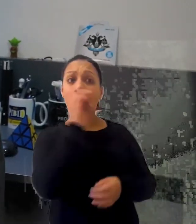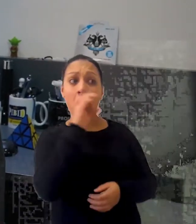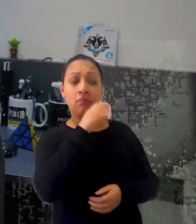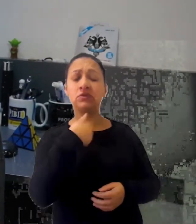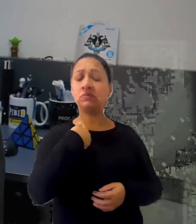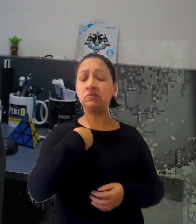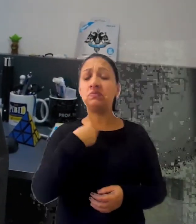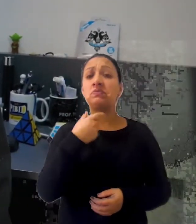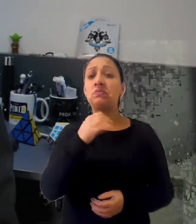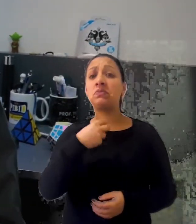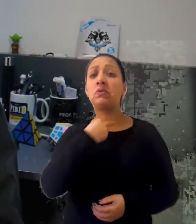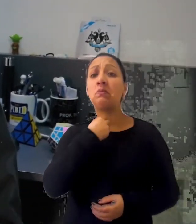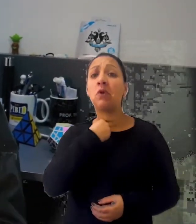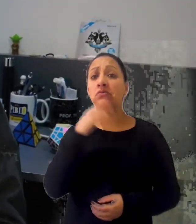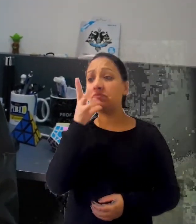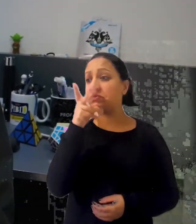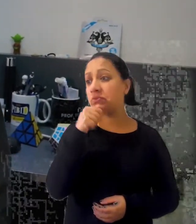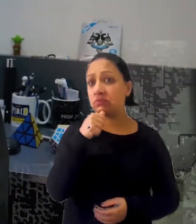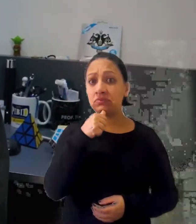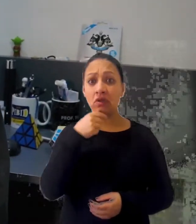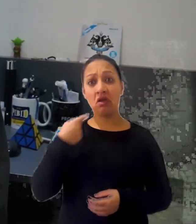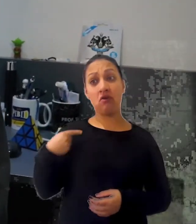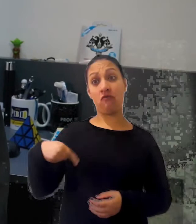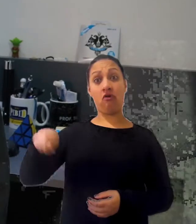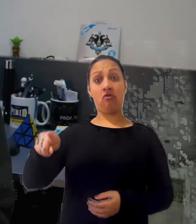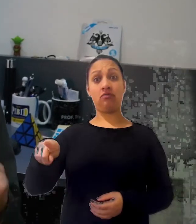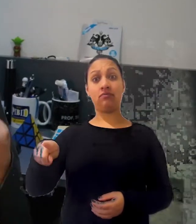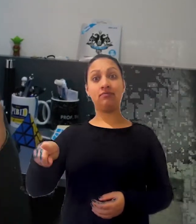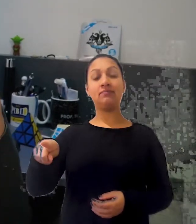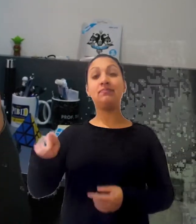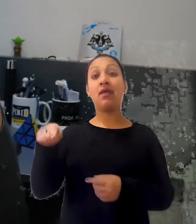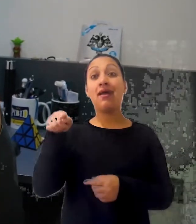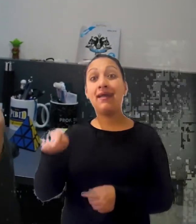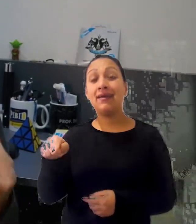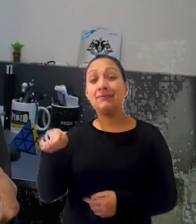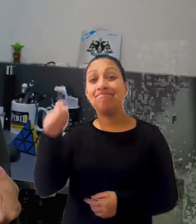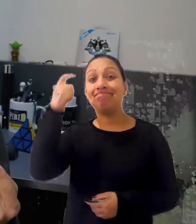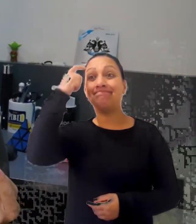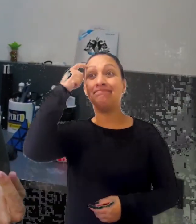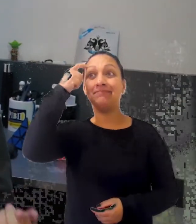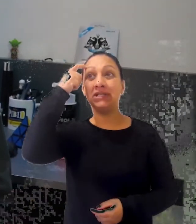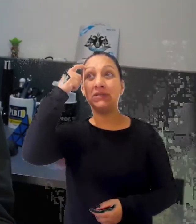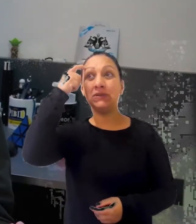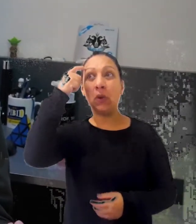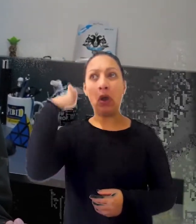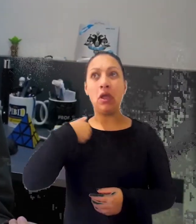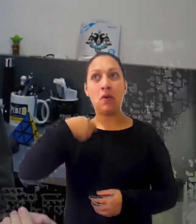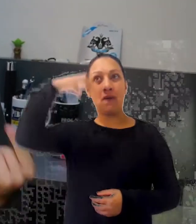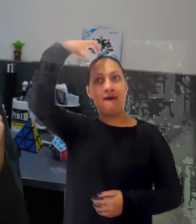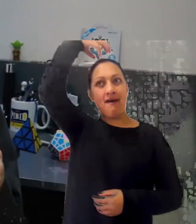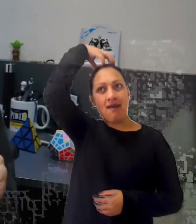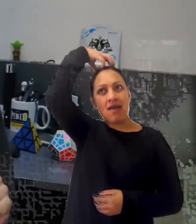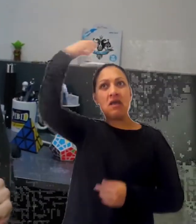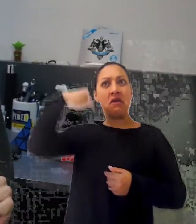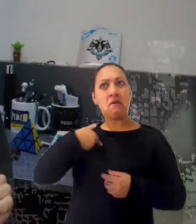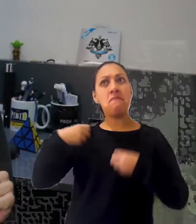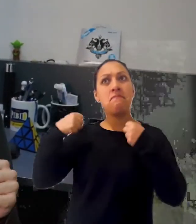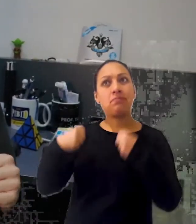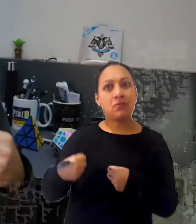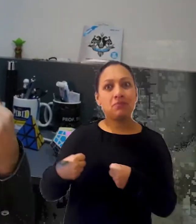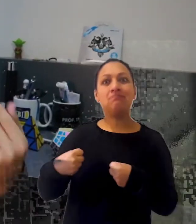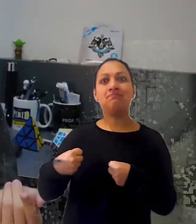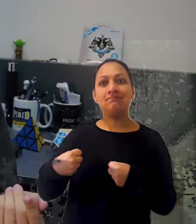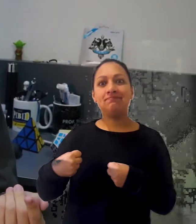não posso demorar, eu vou lá, eu posso rei, eu sou o manda-chuva, eu vou lá. Ele deixou que a ideia do chamado que entrou sobre